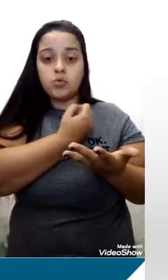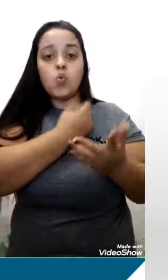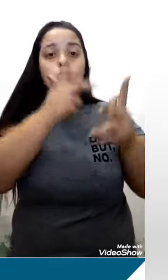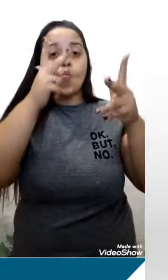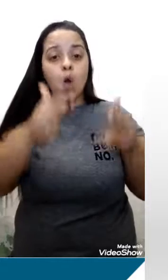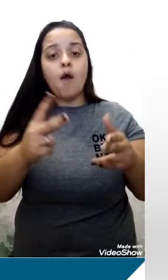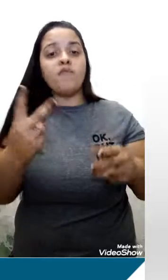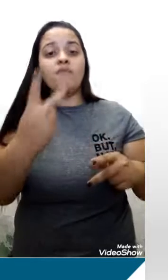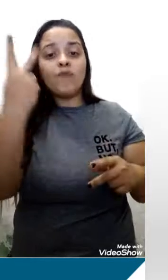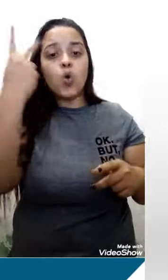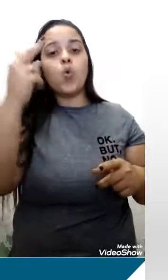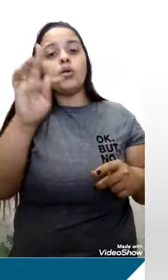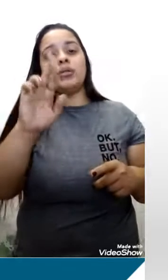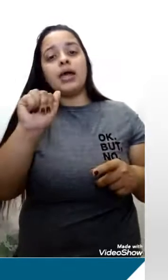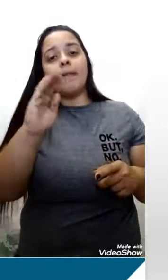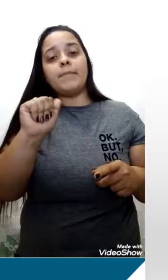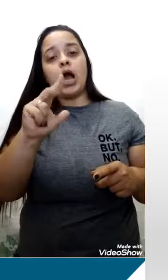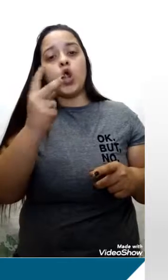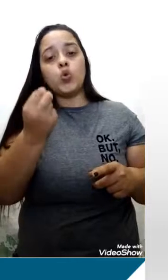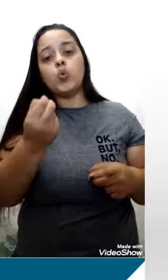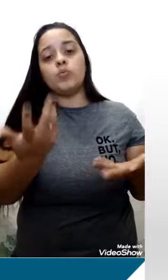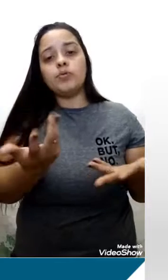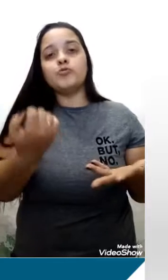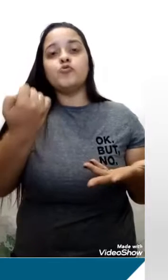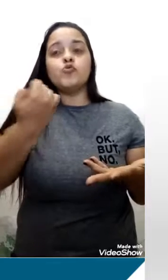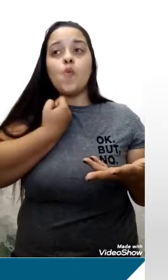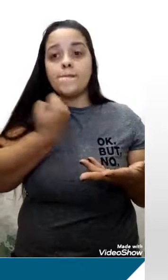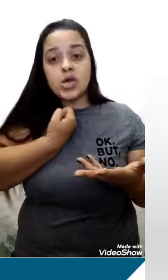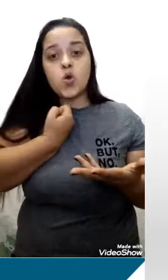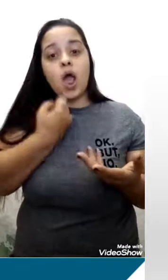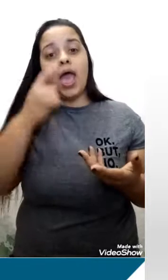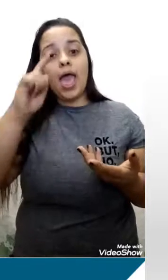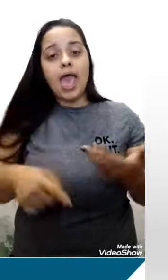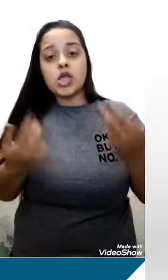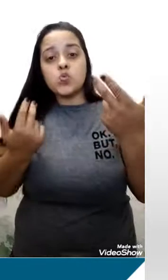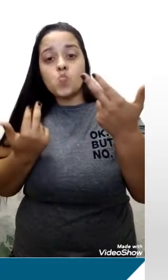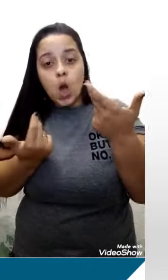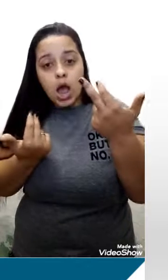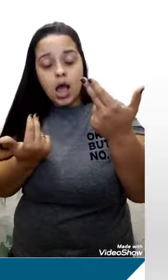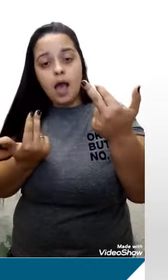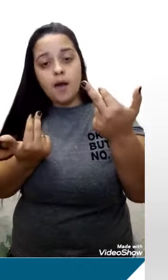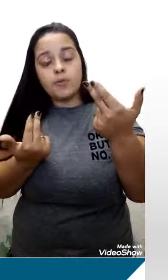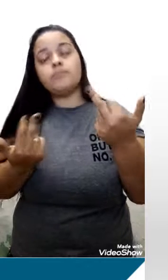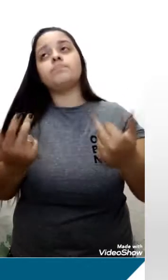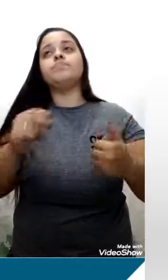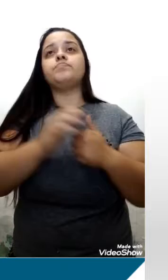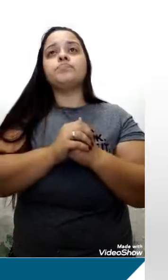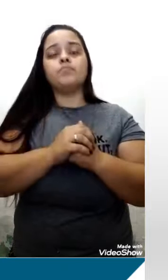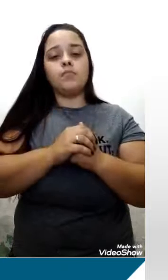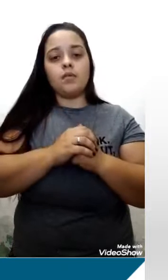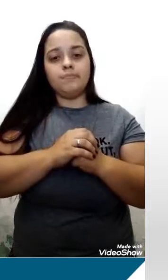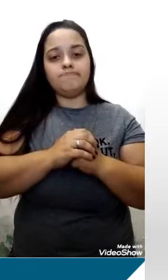numericamente igual ao valor do trabalho, certo? Ele, em número, ele é igual ao valor do